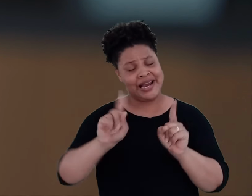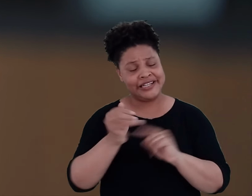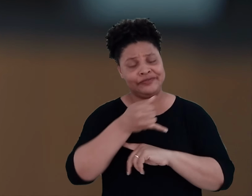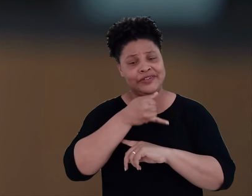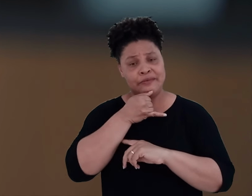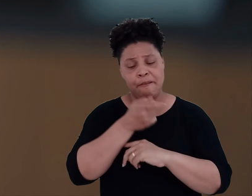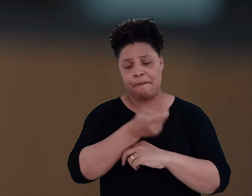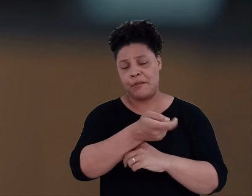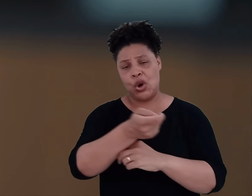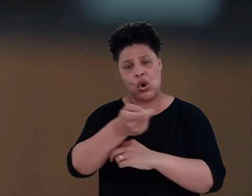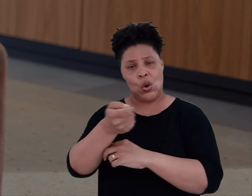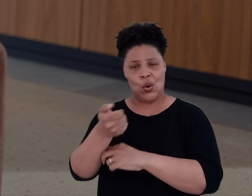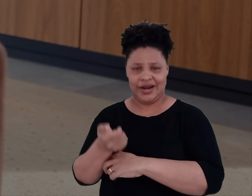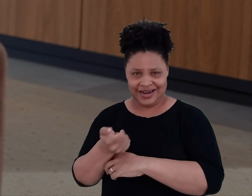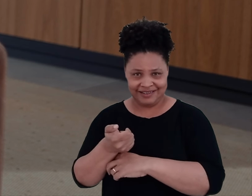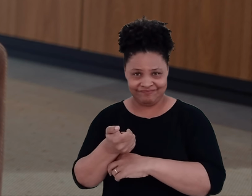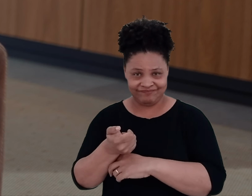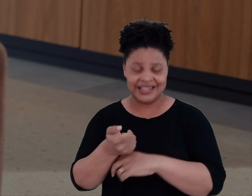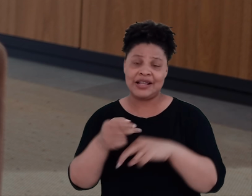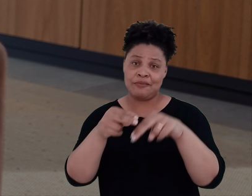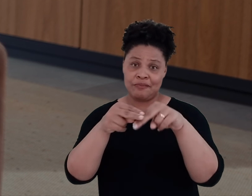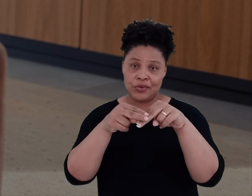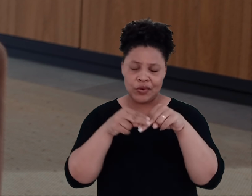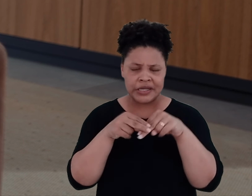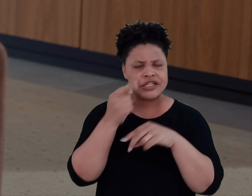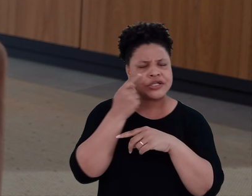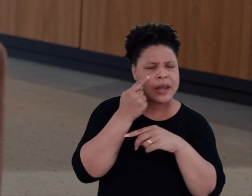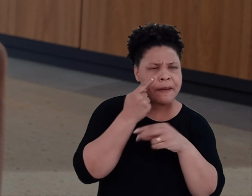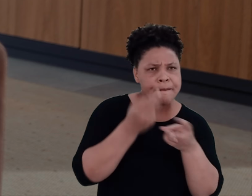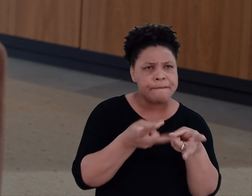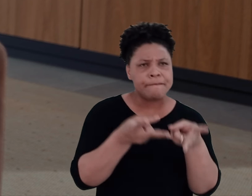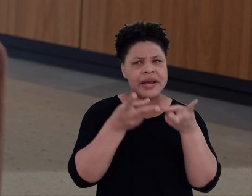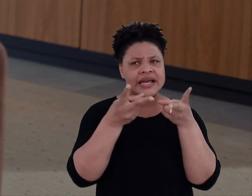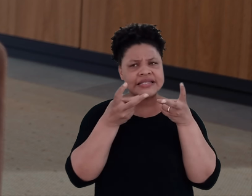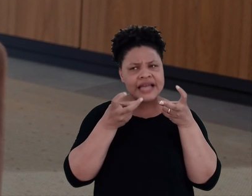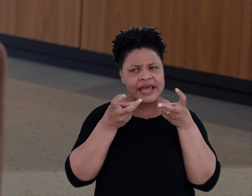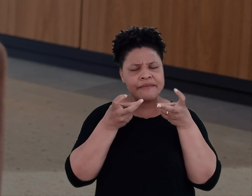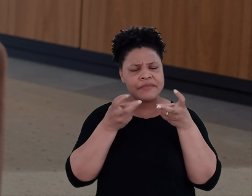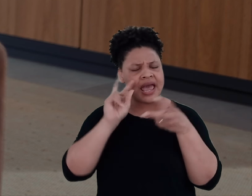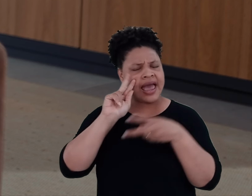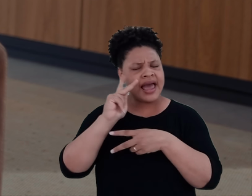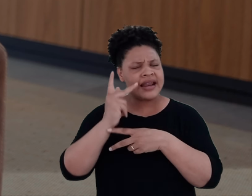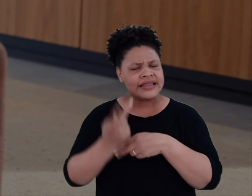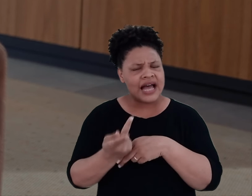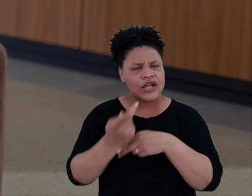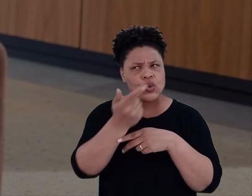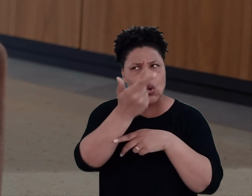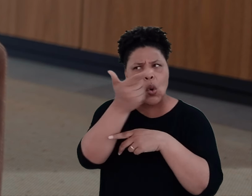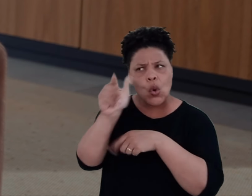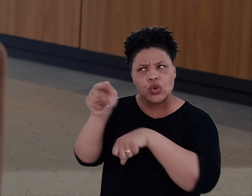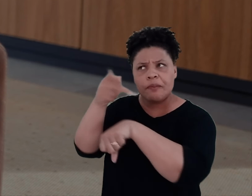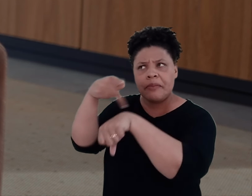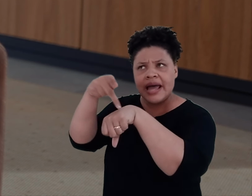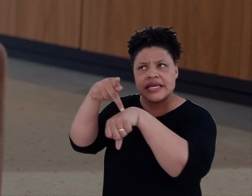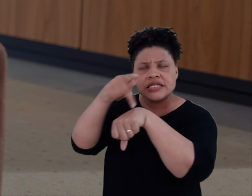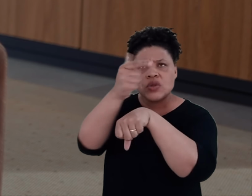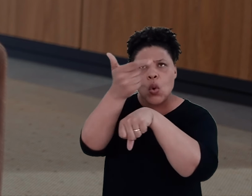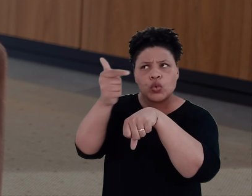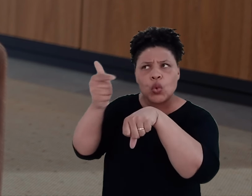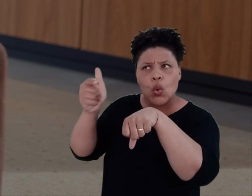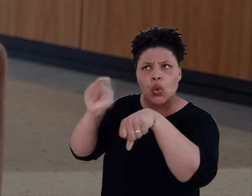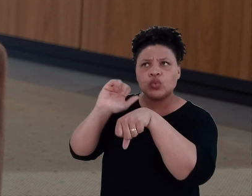que sobrevivem no mercado. E essa situação é mais intrigante quando a gente olha para a realidade de outros países, pois dá para